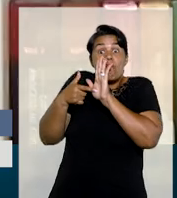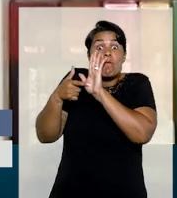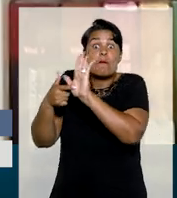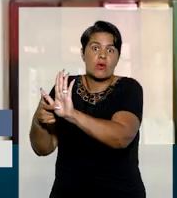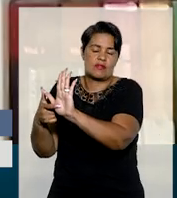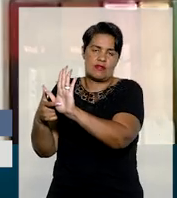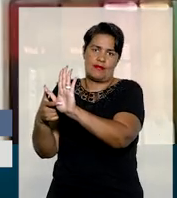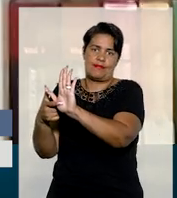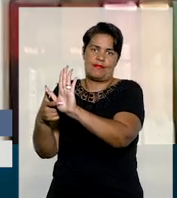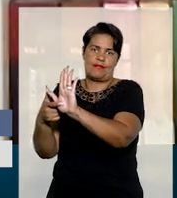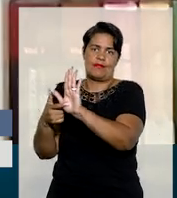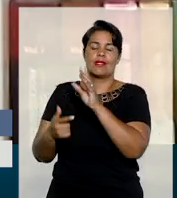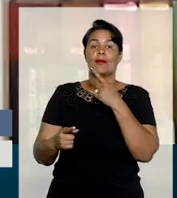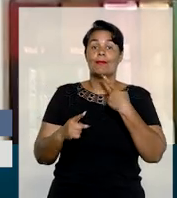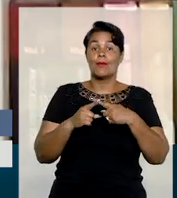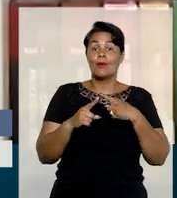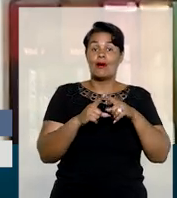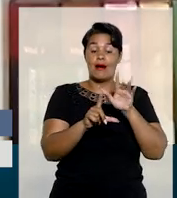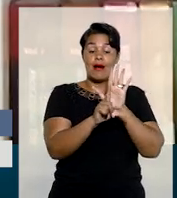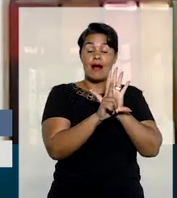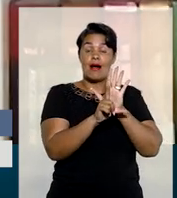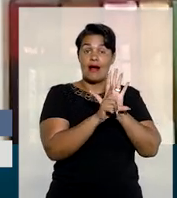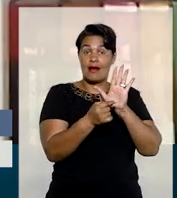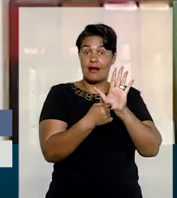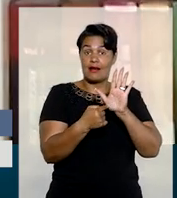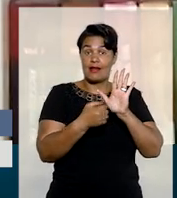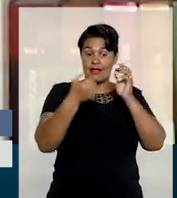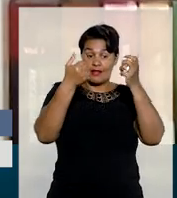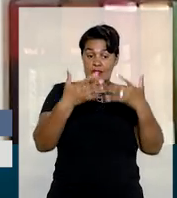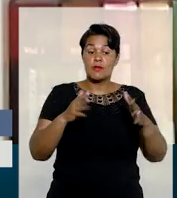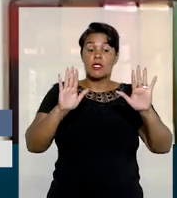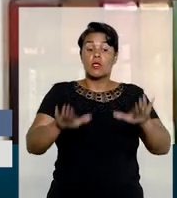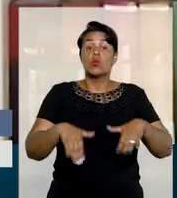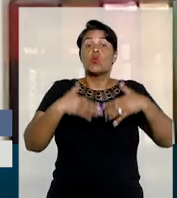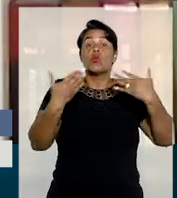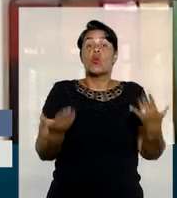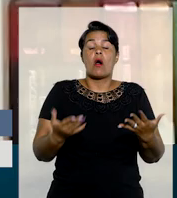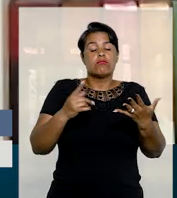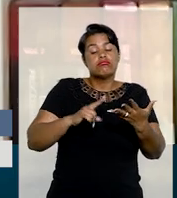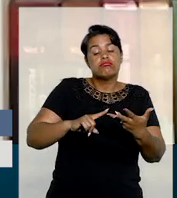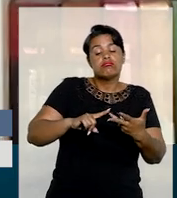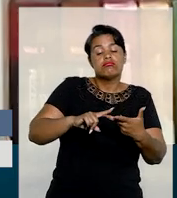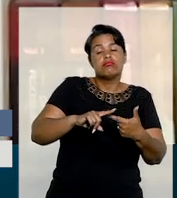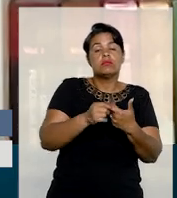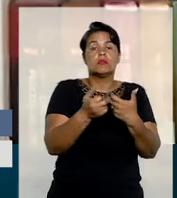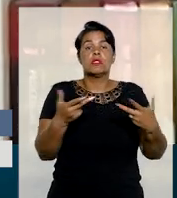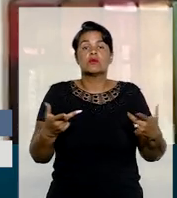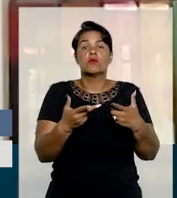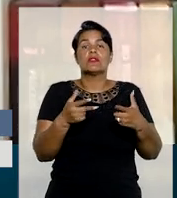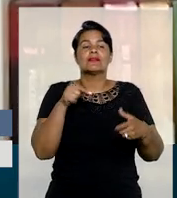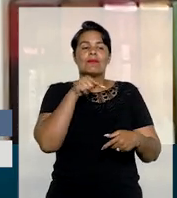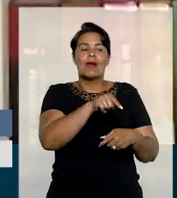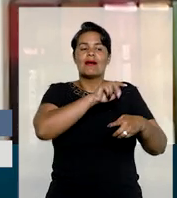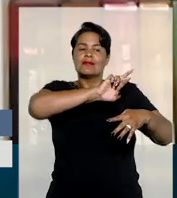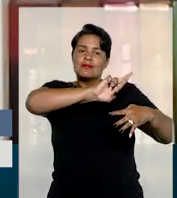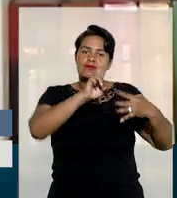tipo de recurso em que a lei estabelece quais são os fundamentos que podem ser utilizados para construir a